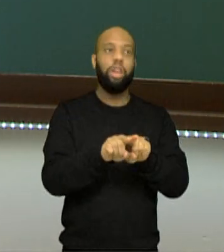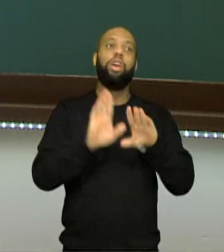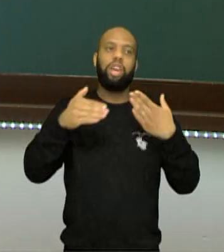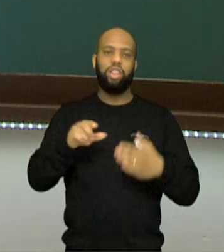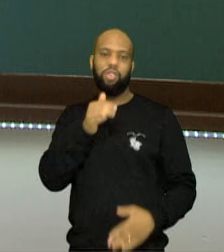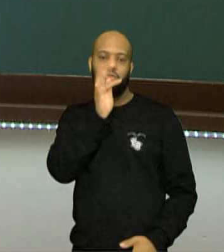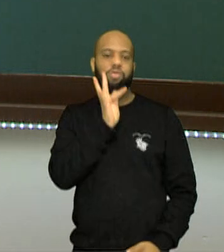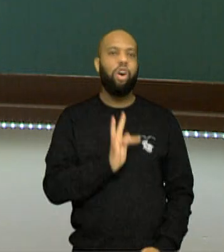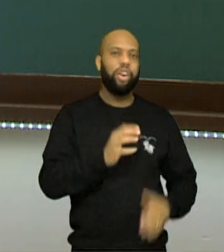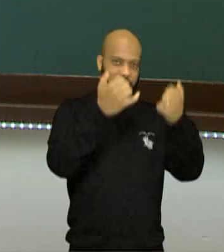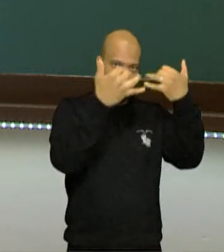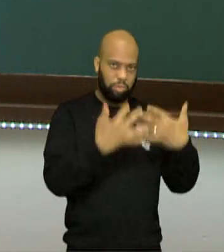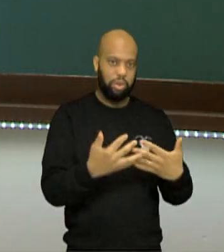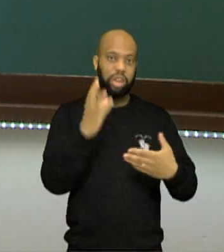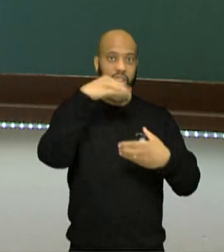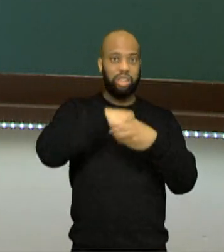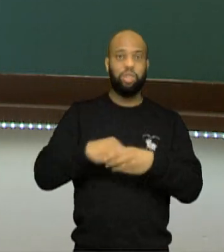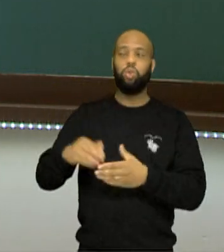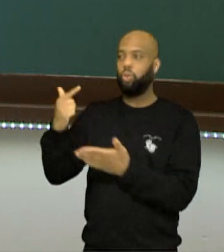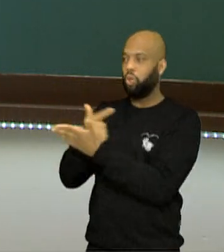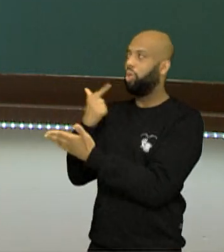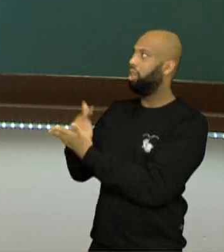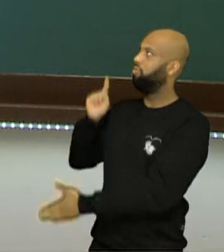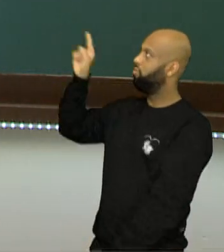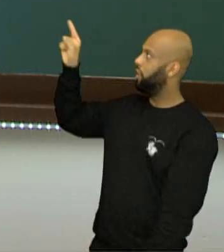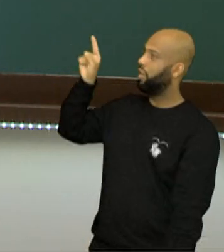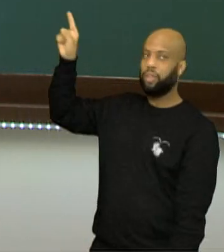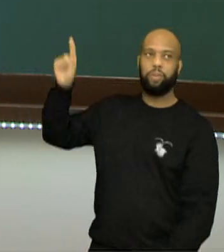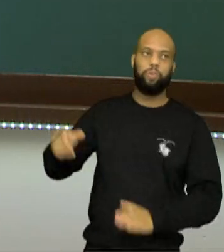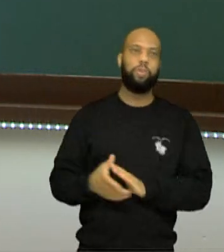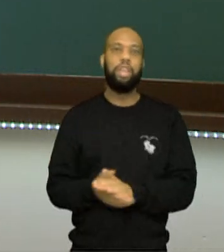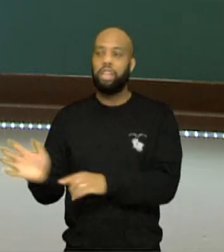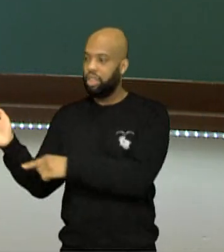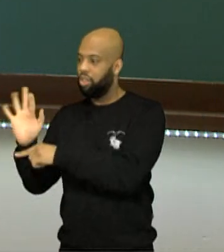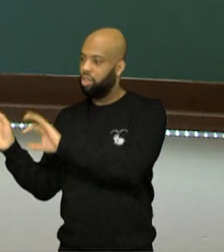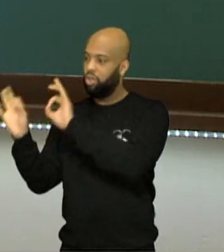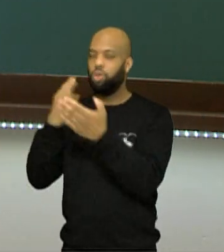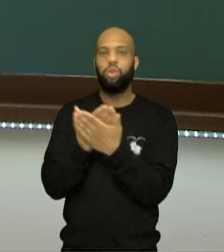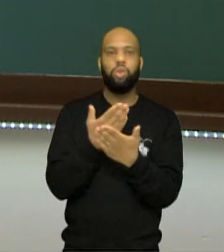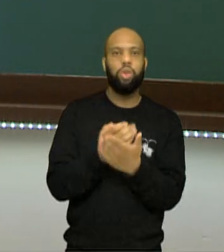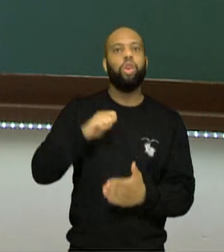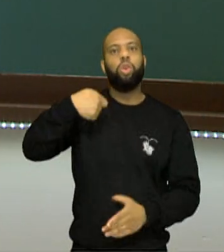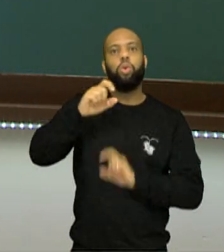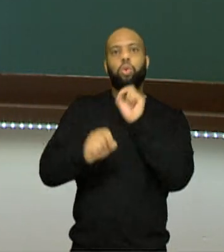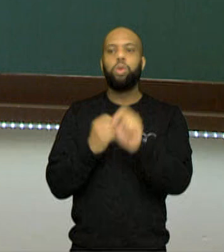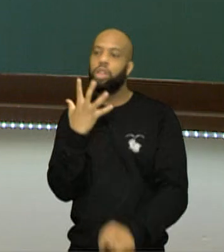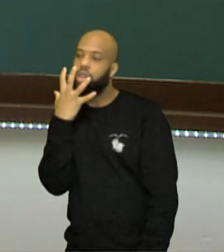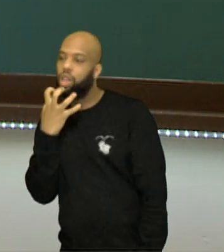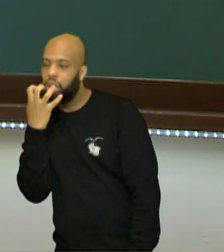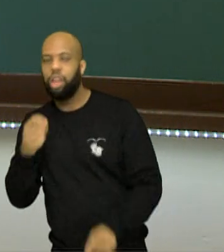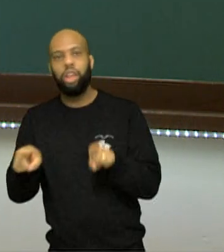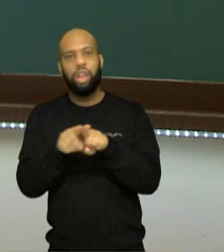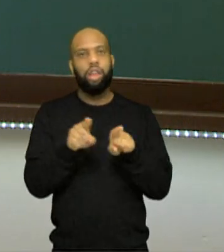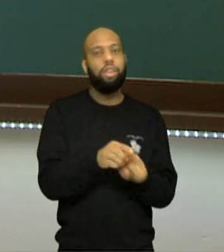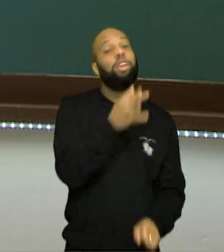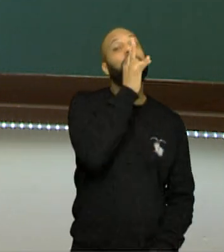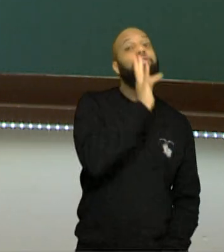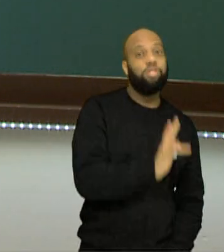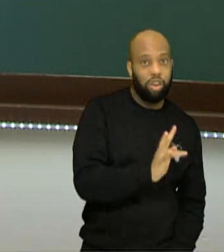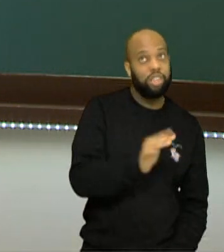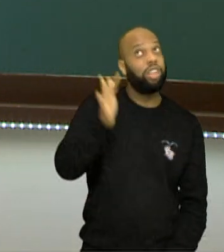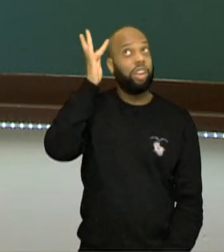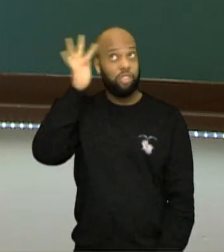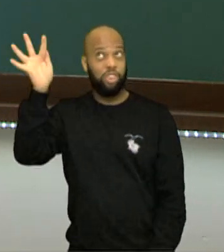falar isso nesse livro Mal-Estar na Civilização. Então, neste vídeo, nós falamos sobre Nietzsche,